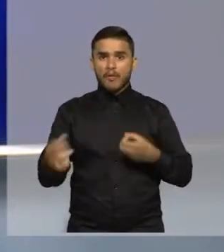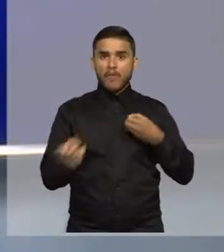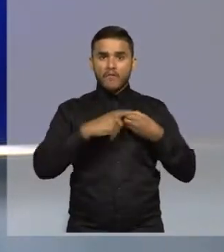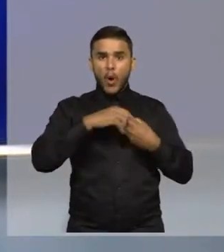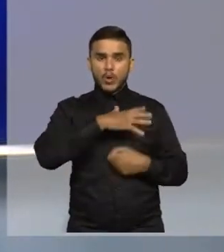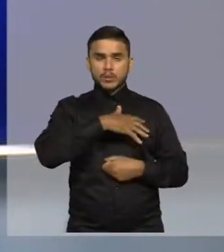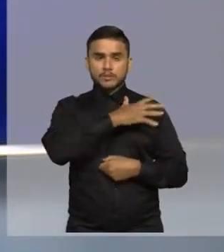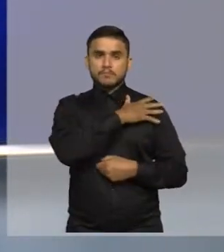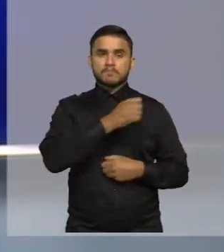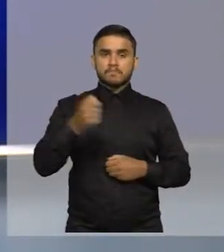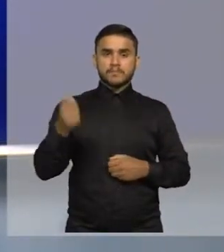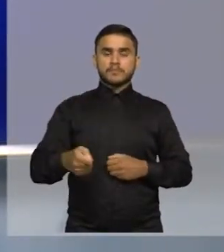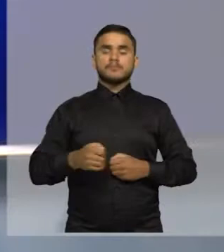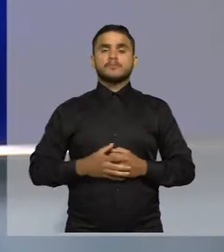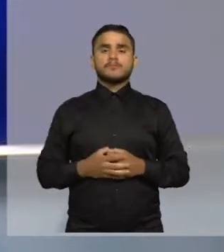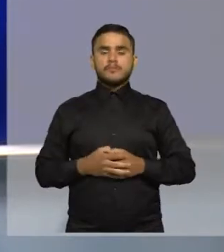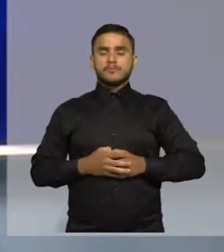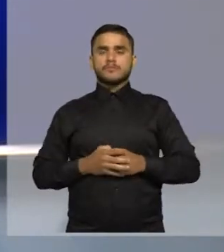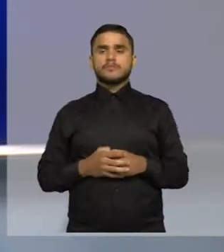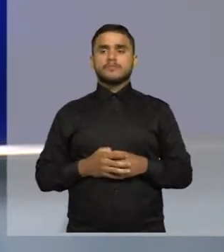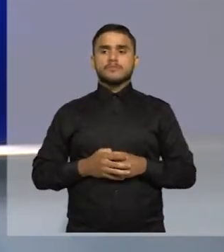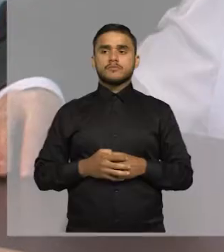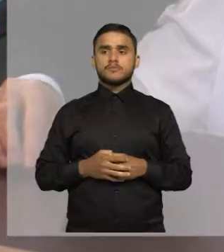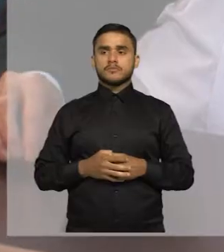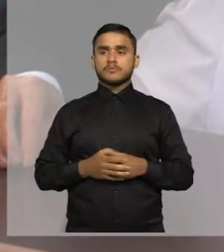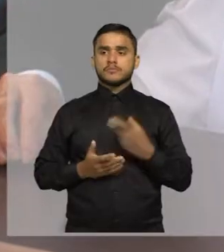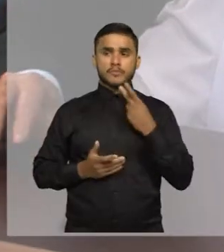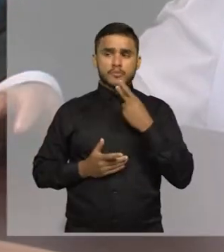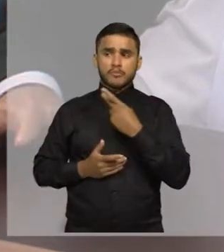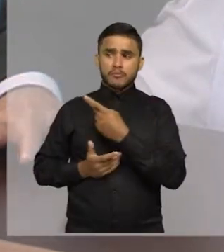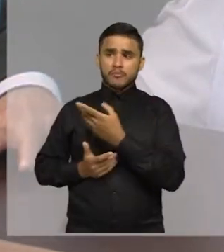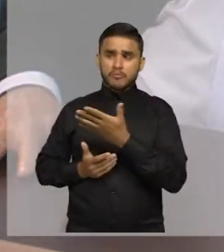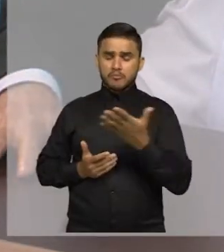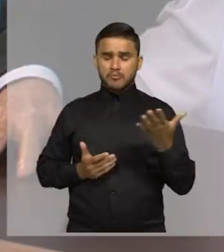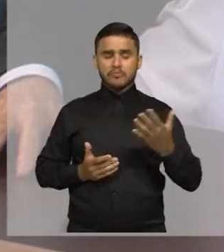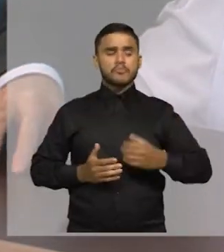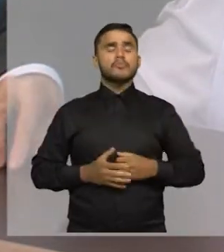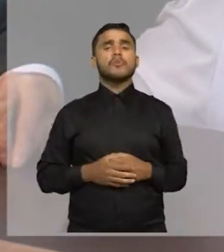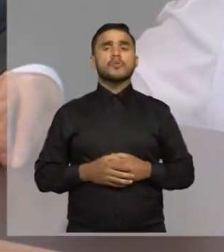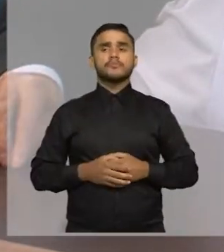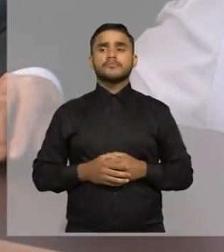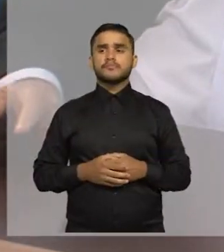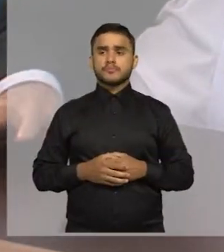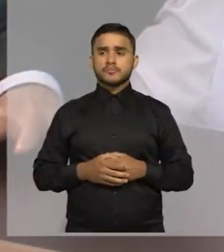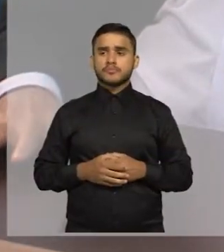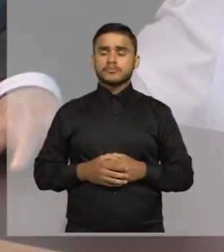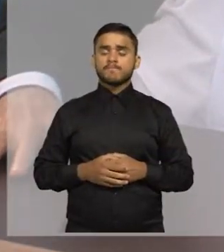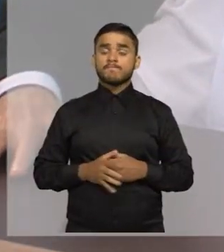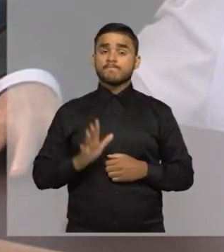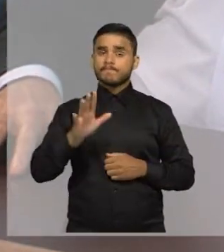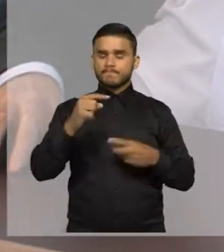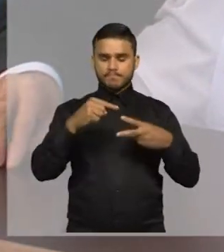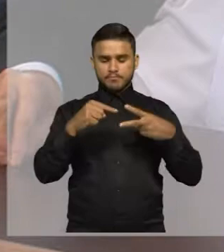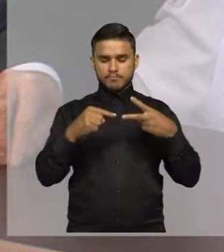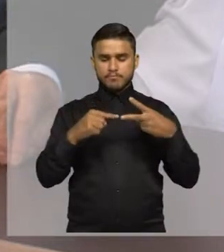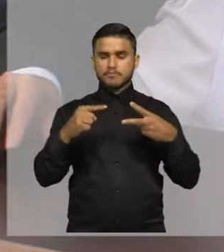democracia. Vamos então agora aos problemas e vamos pegar os dois mais graves que